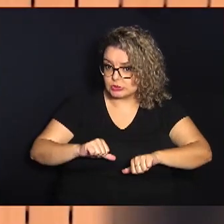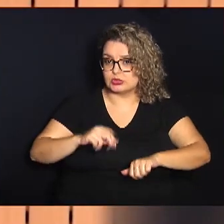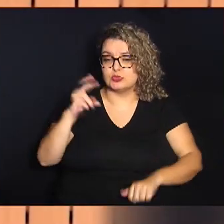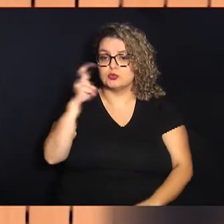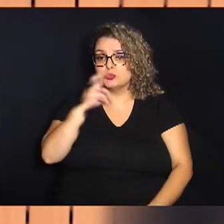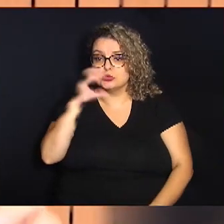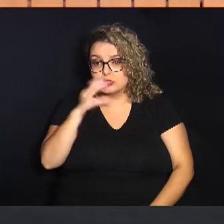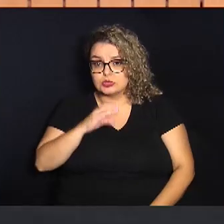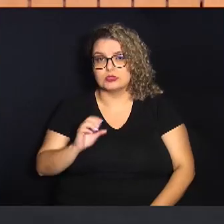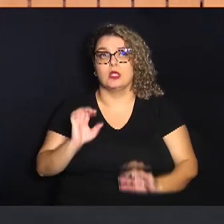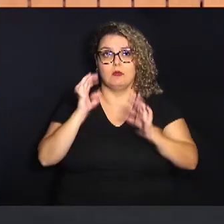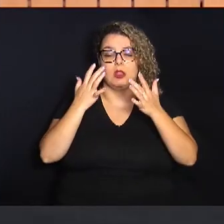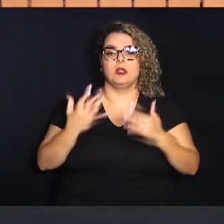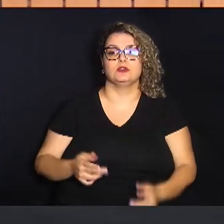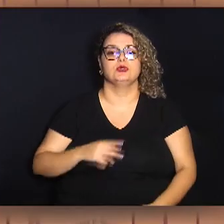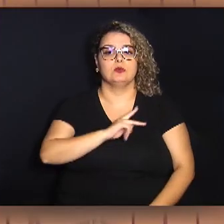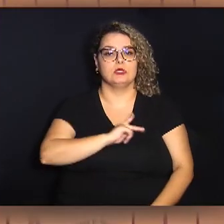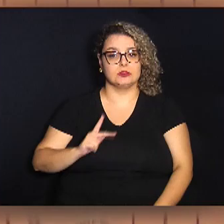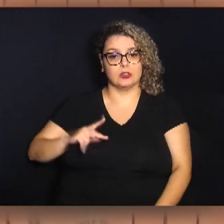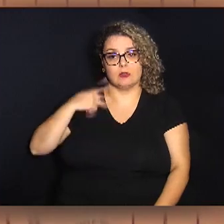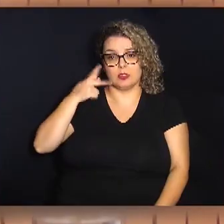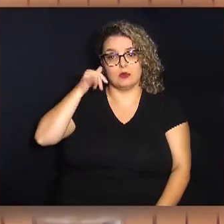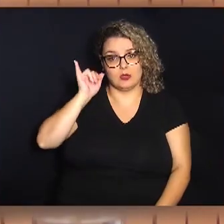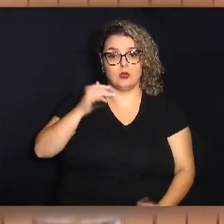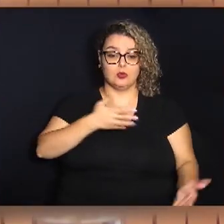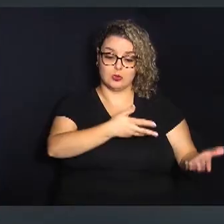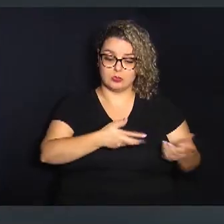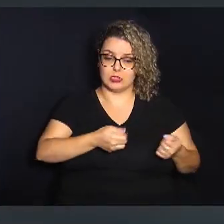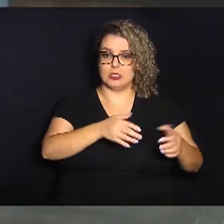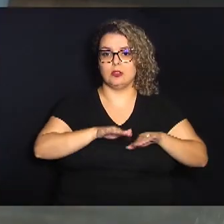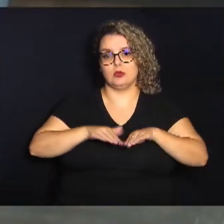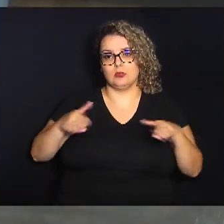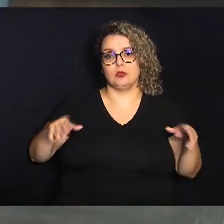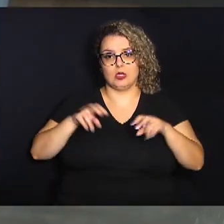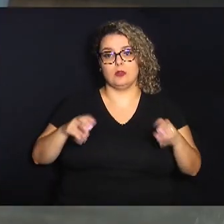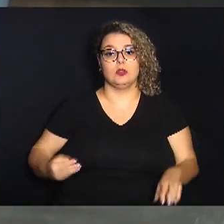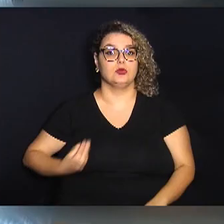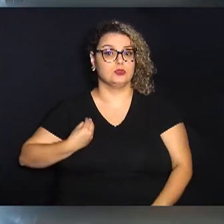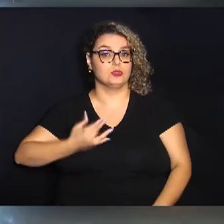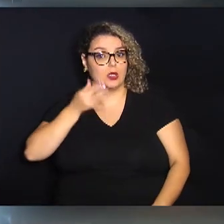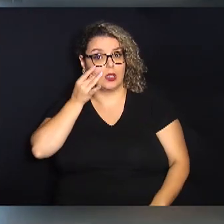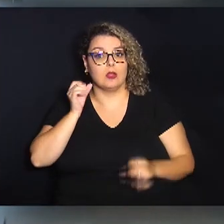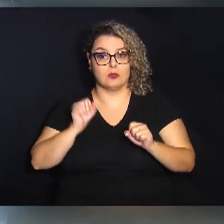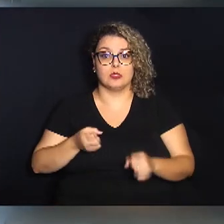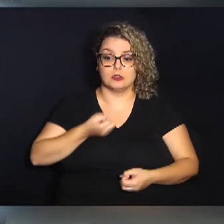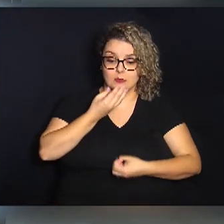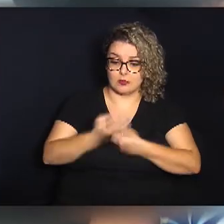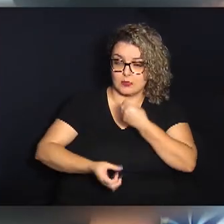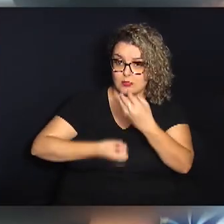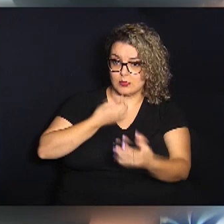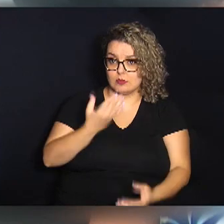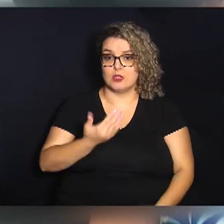vereador Paulo Búfalo. Na ocasião, os convidados para compor a mesa e os presentes puderam expressar suas